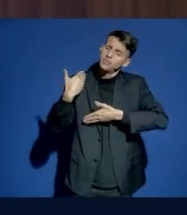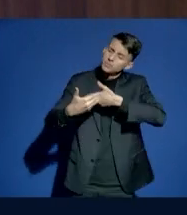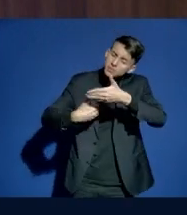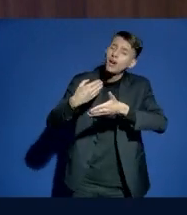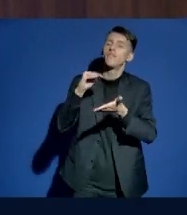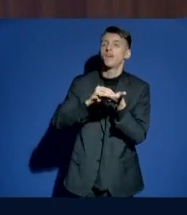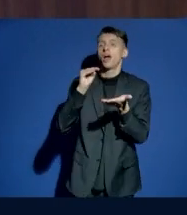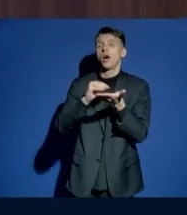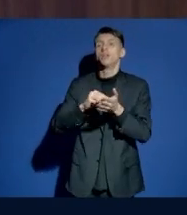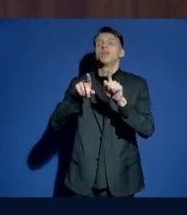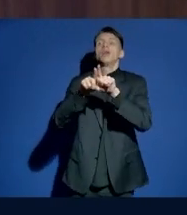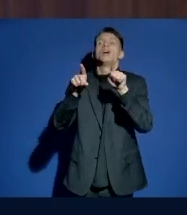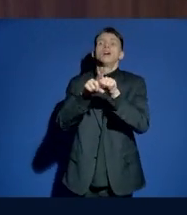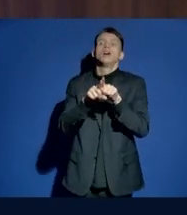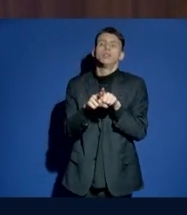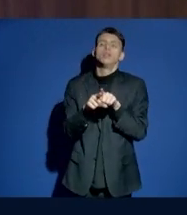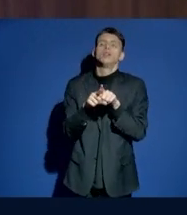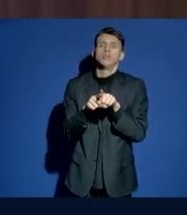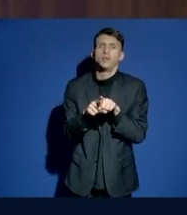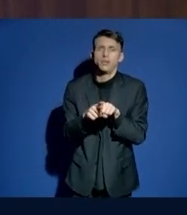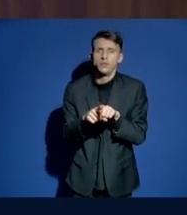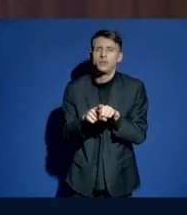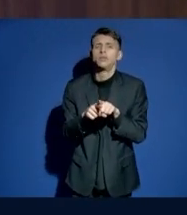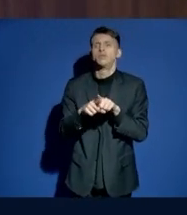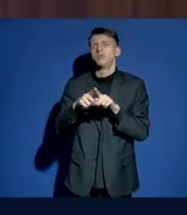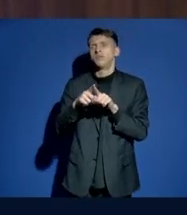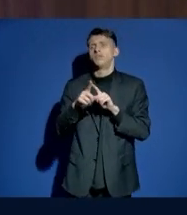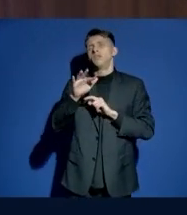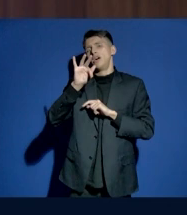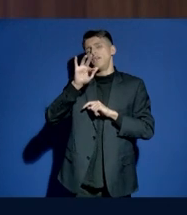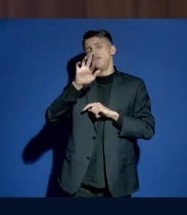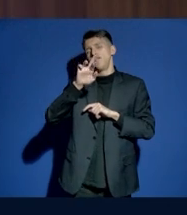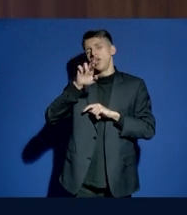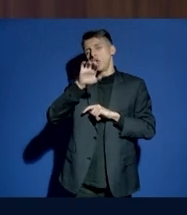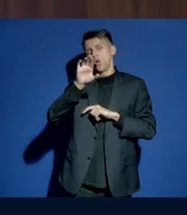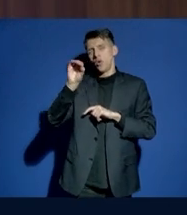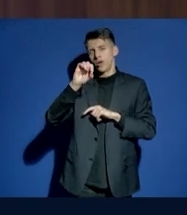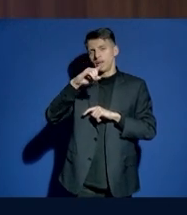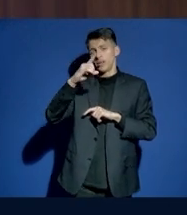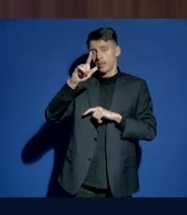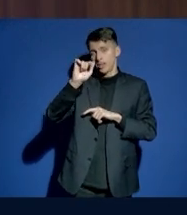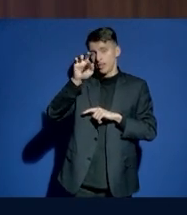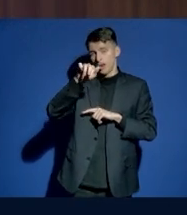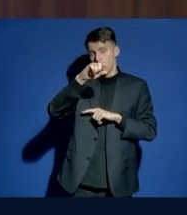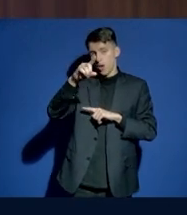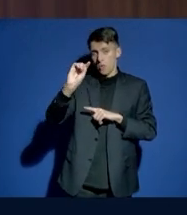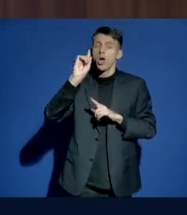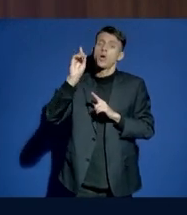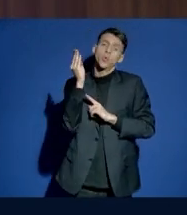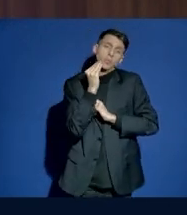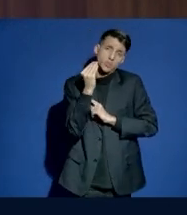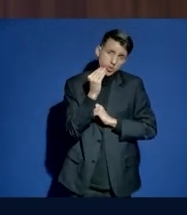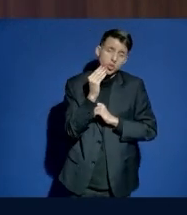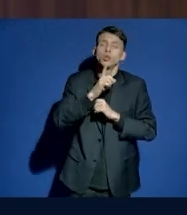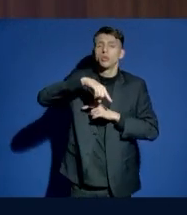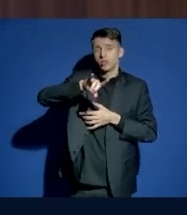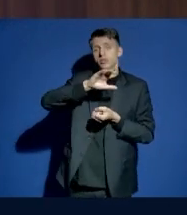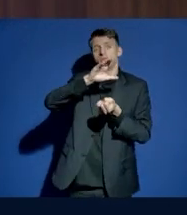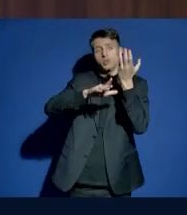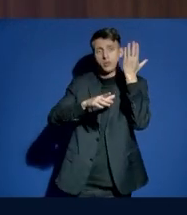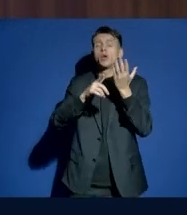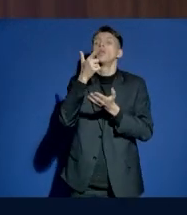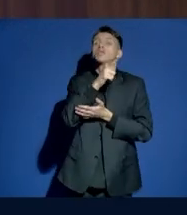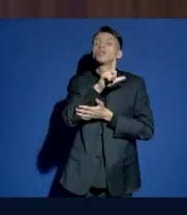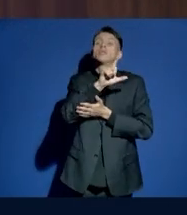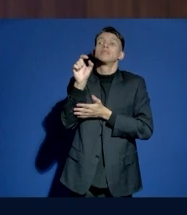o escoamento no chamado arco Norte que seria ferrorão É uma grande oportunidade o Mato Grosso que bateu já a casa